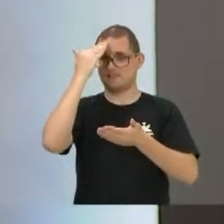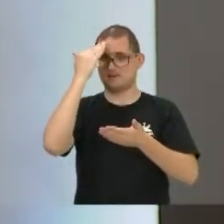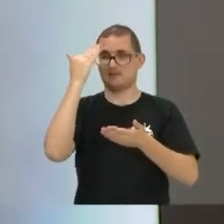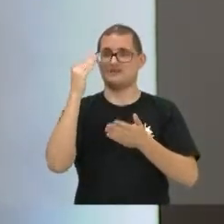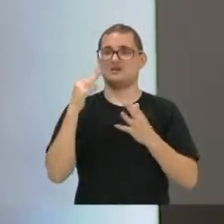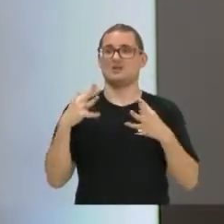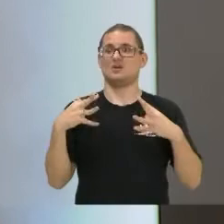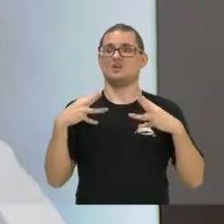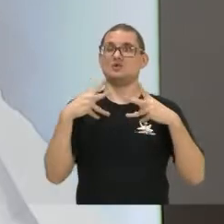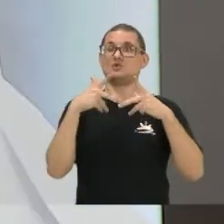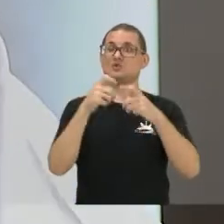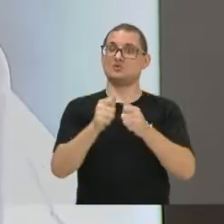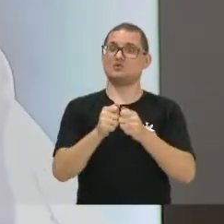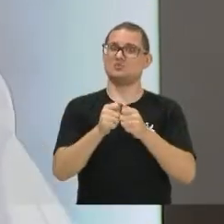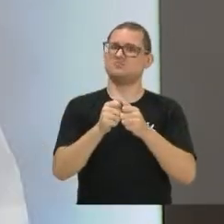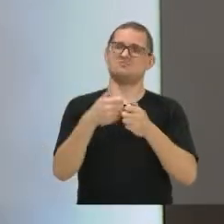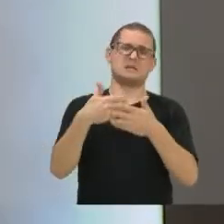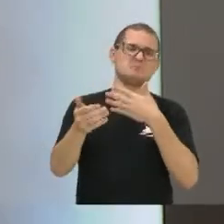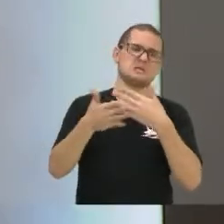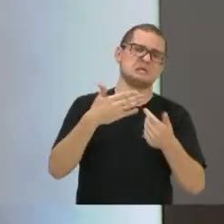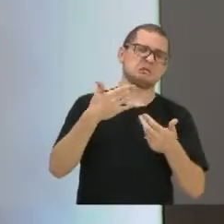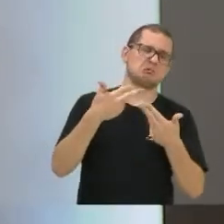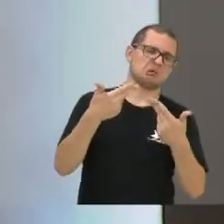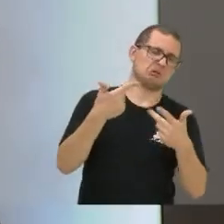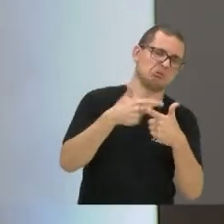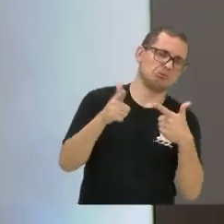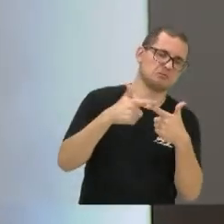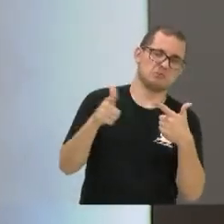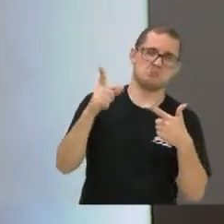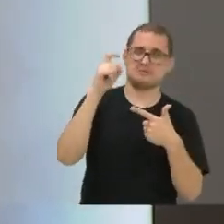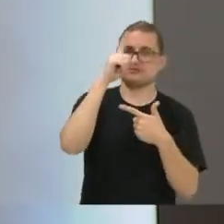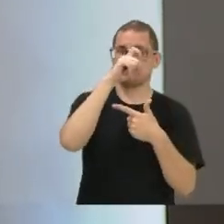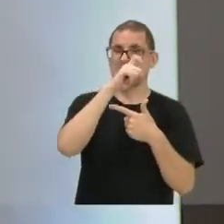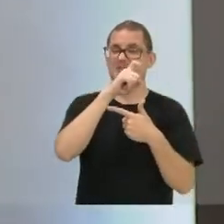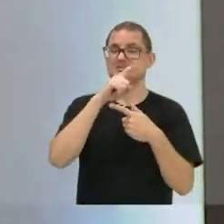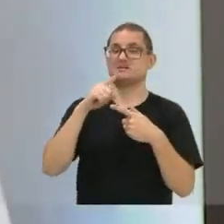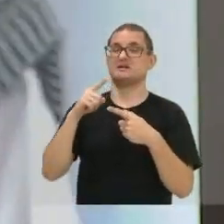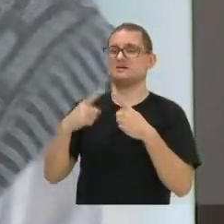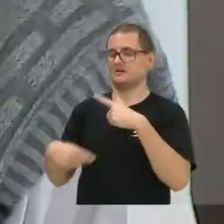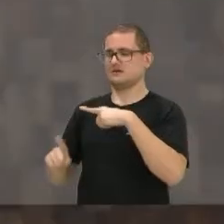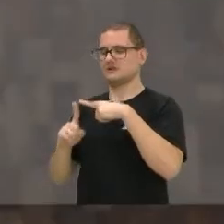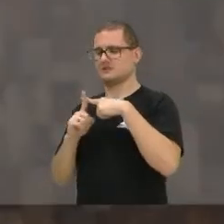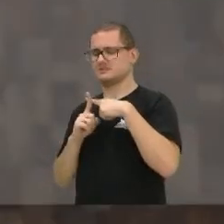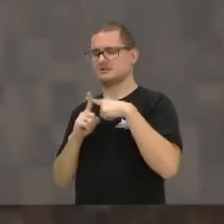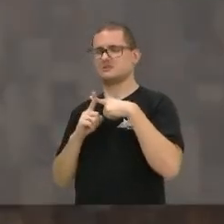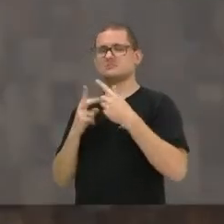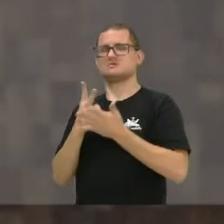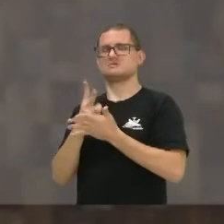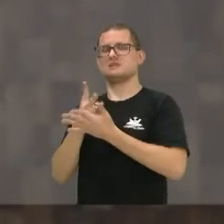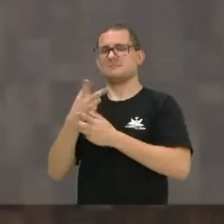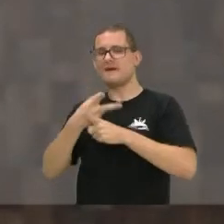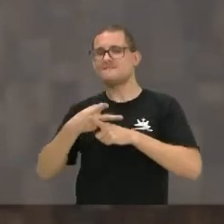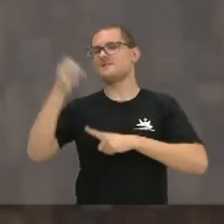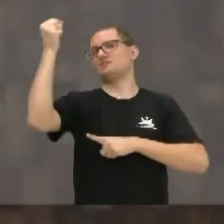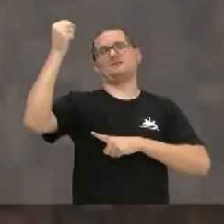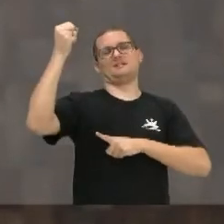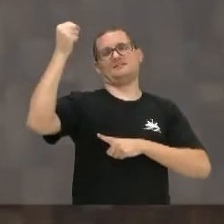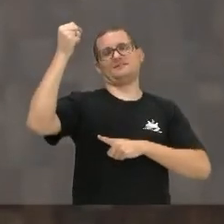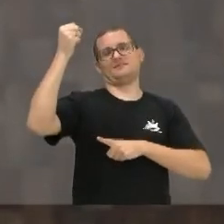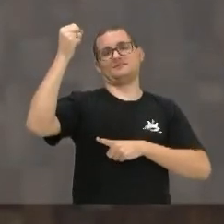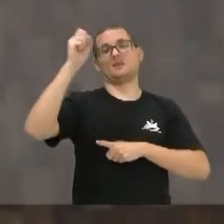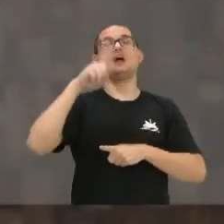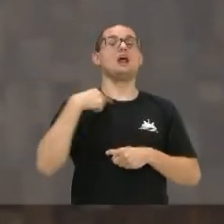a vitória dos cristãos está assegurada nós estamos chegando ao final do nosso